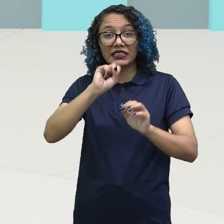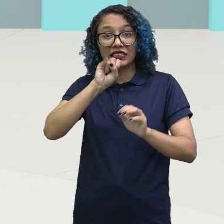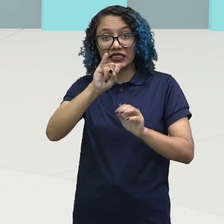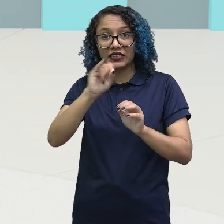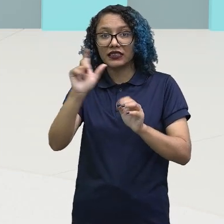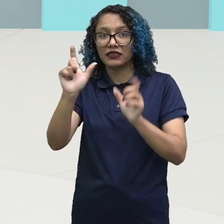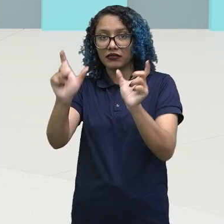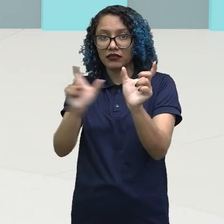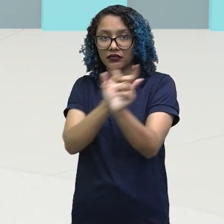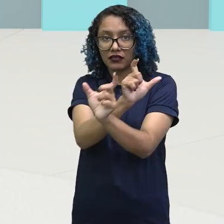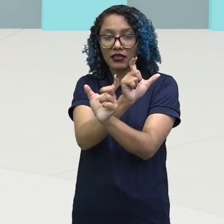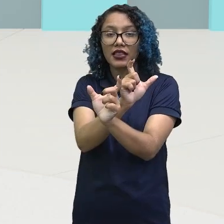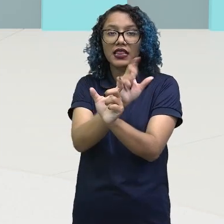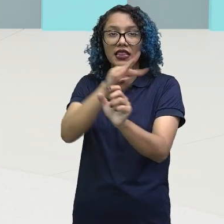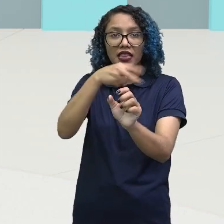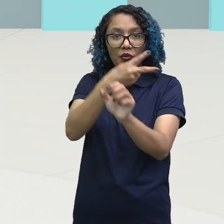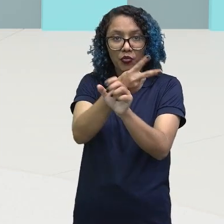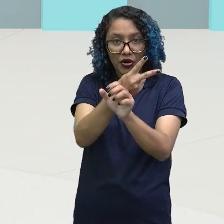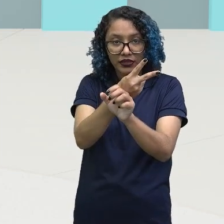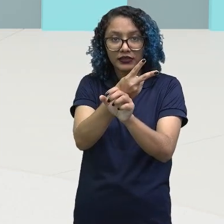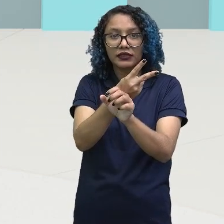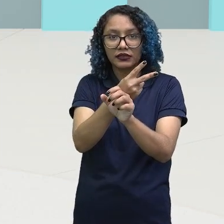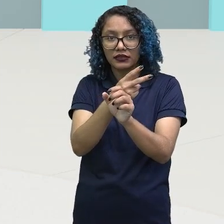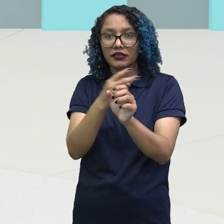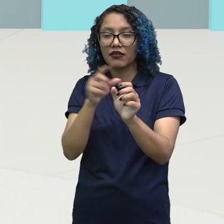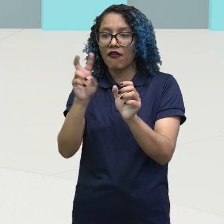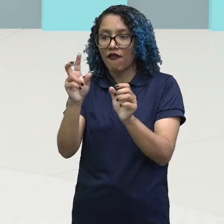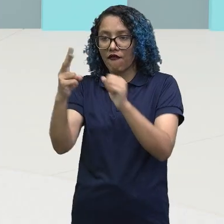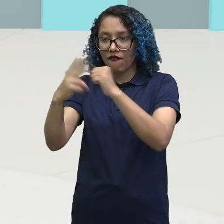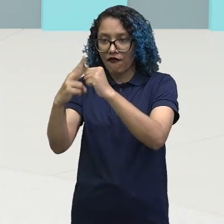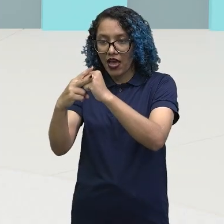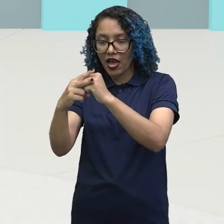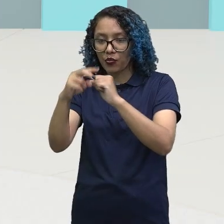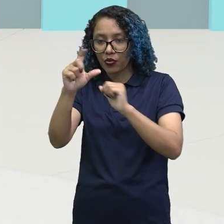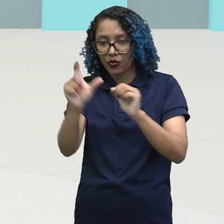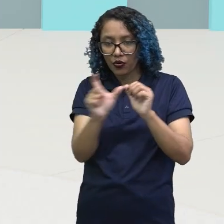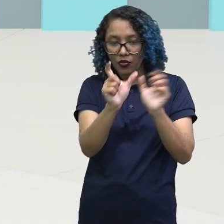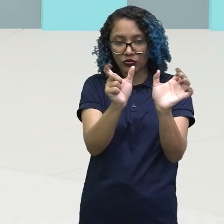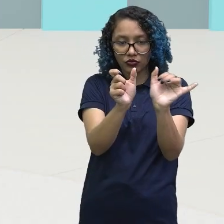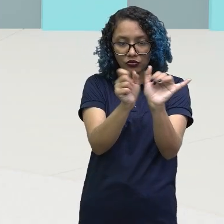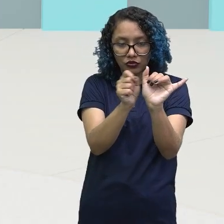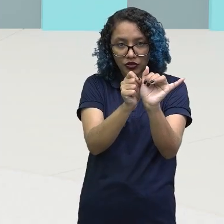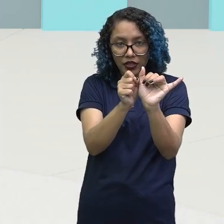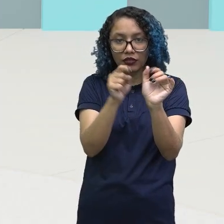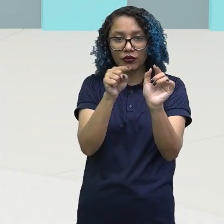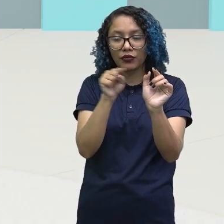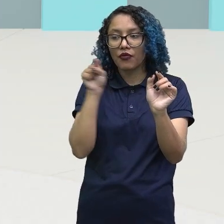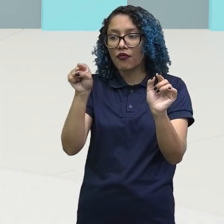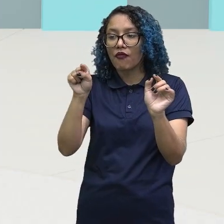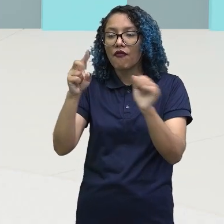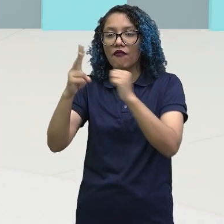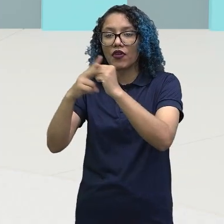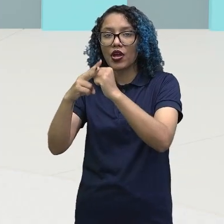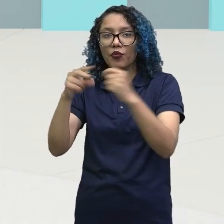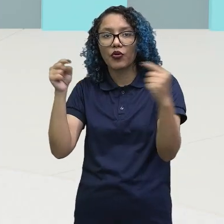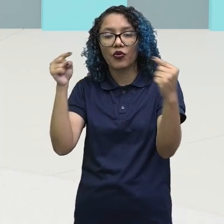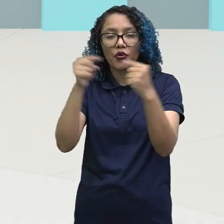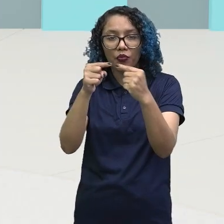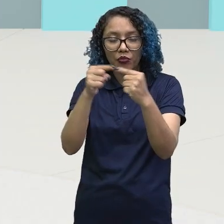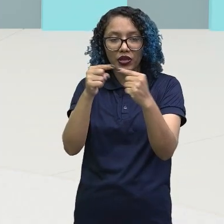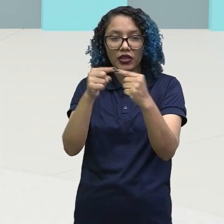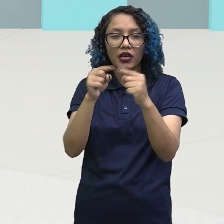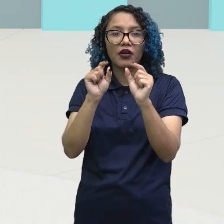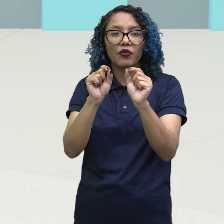verbo, então, o sujeito ele está depois do verbo, o verbo ele concorda com o que está mais próximo,